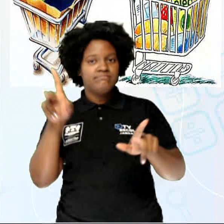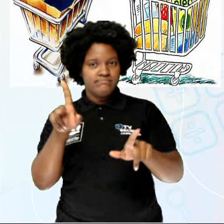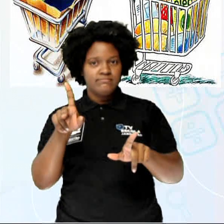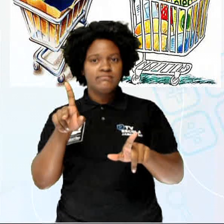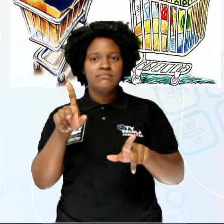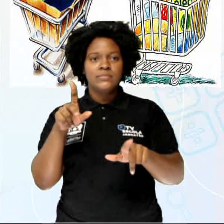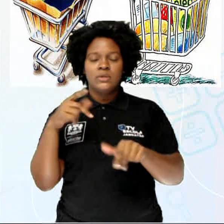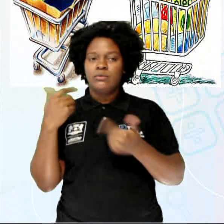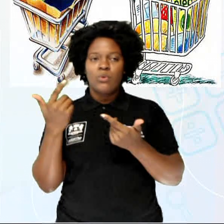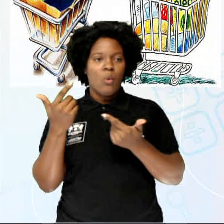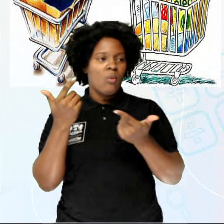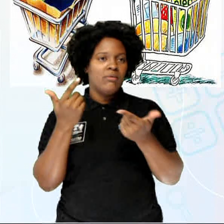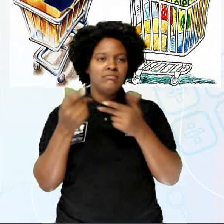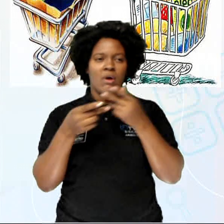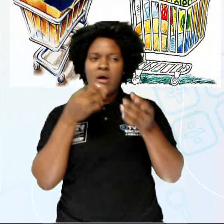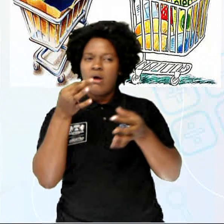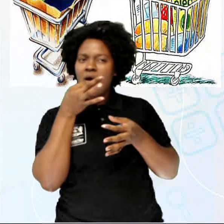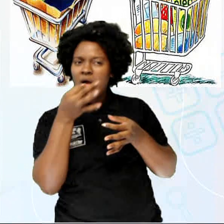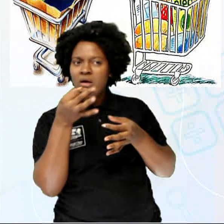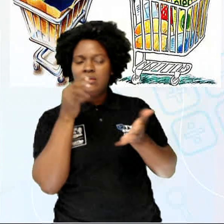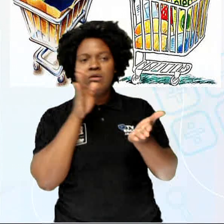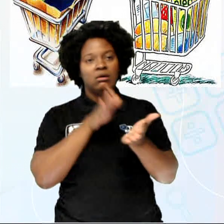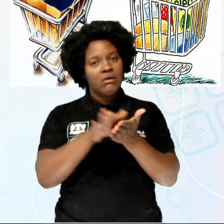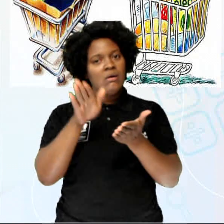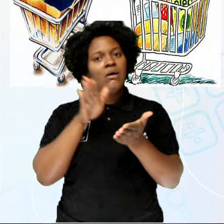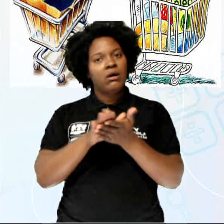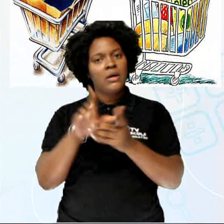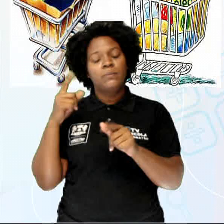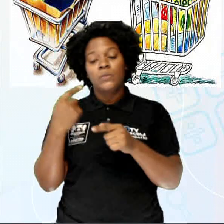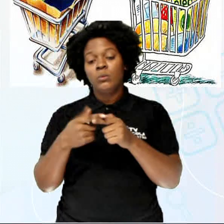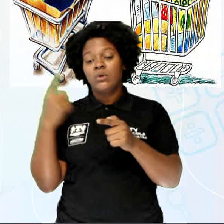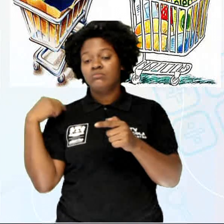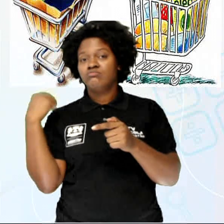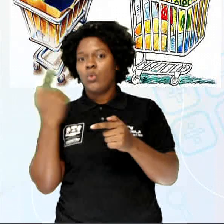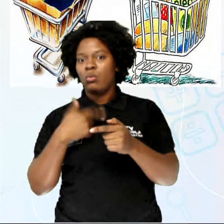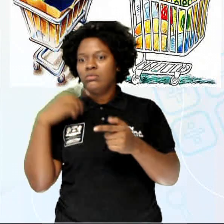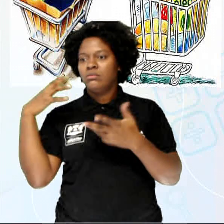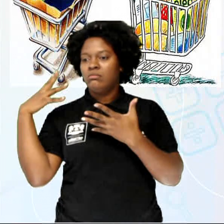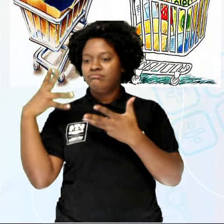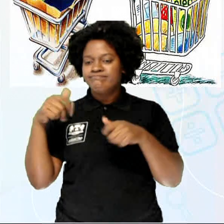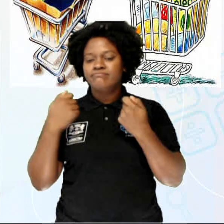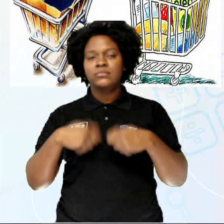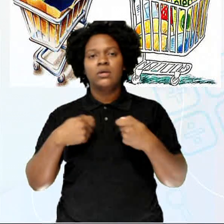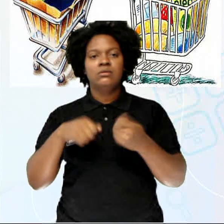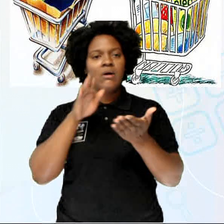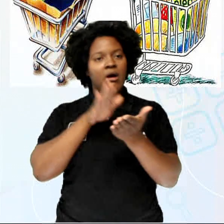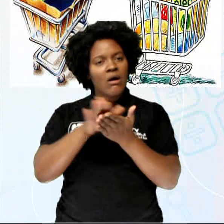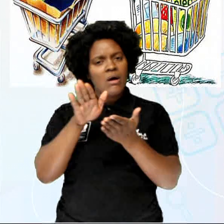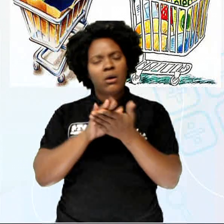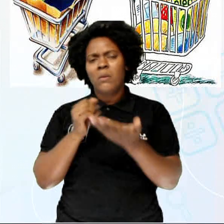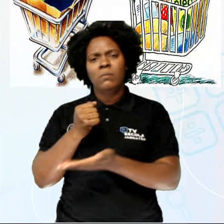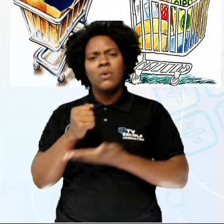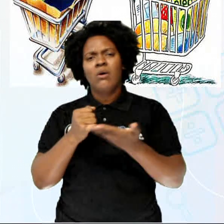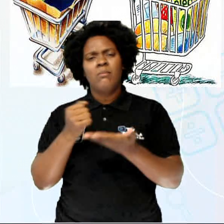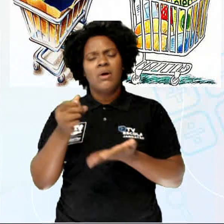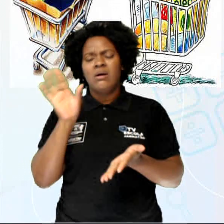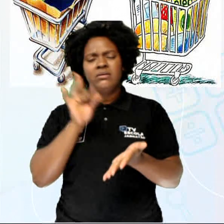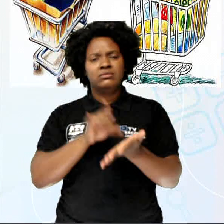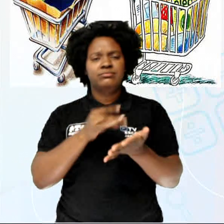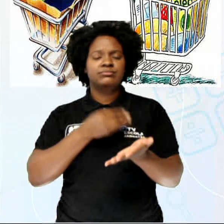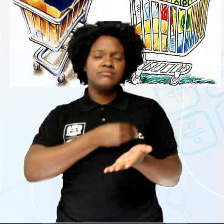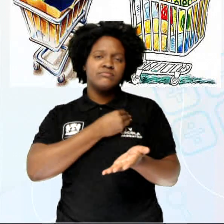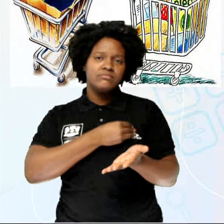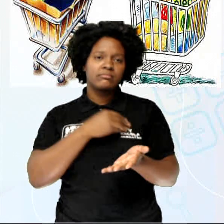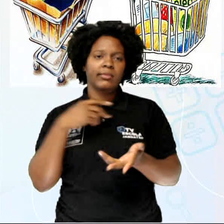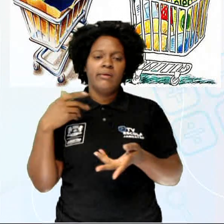Eu não estou criticando o ato de consumir. Aliás, todos nós precisamos consumir para viver o básico assim, né? Tudo bem que você precisa